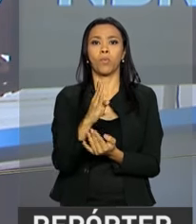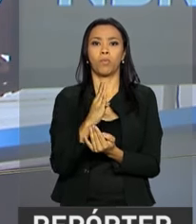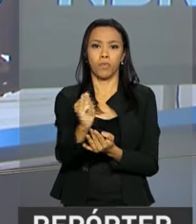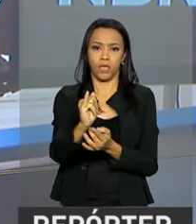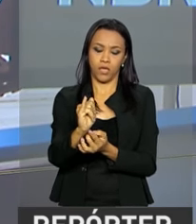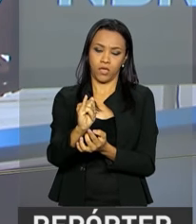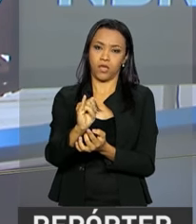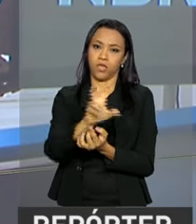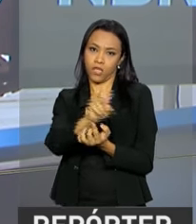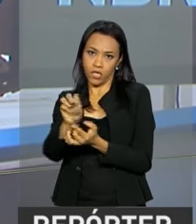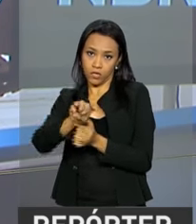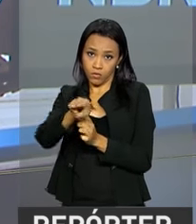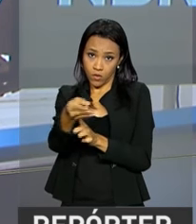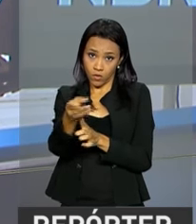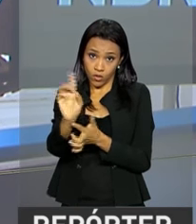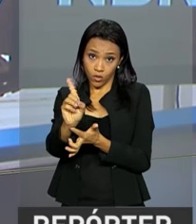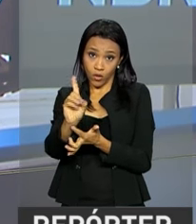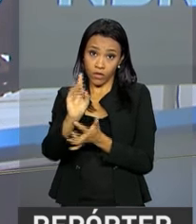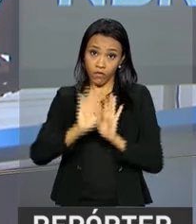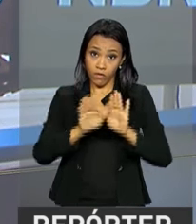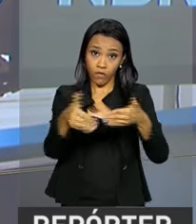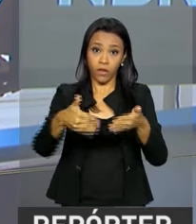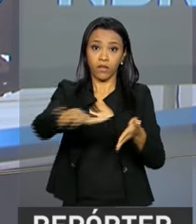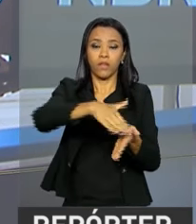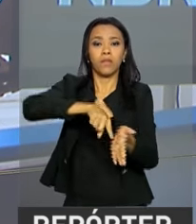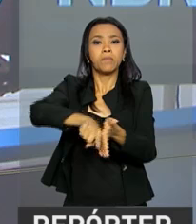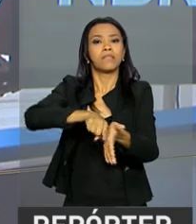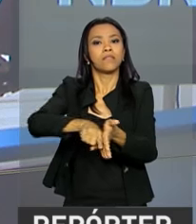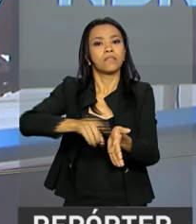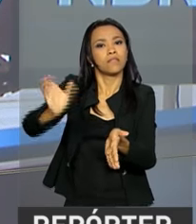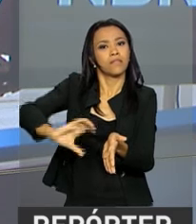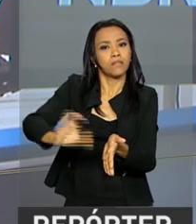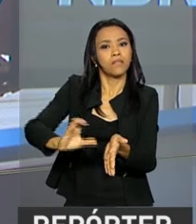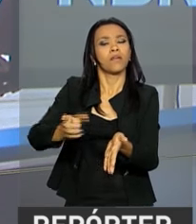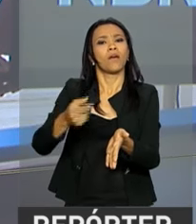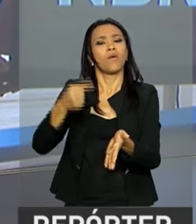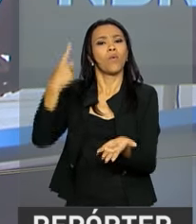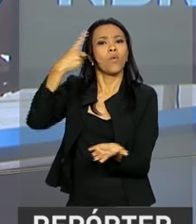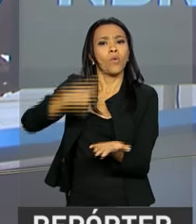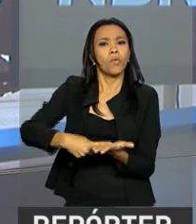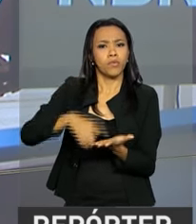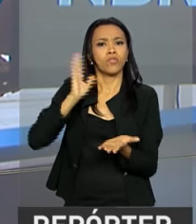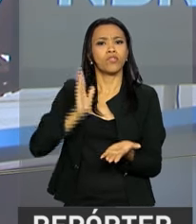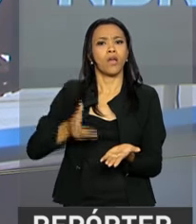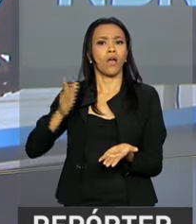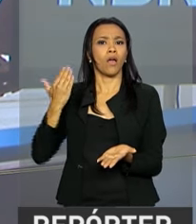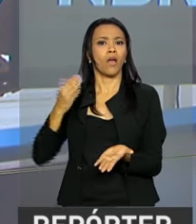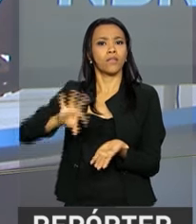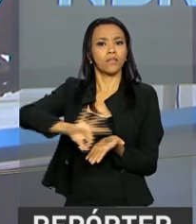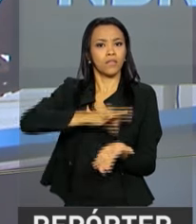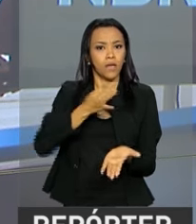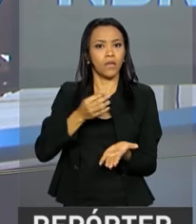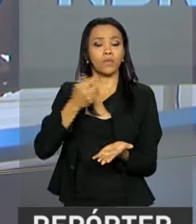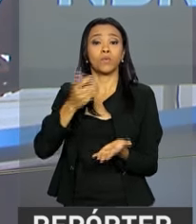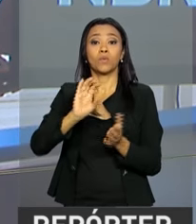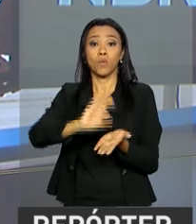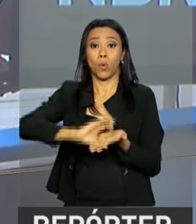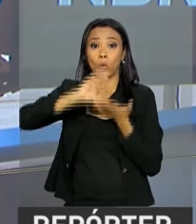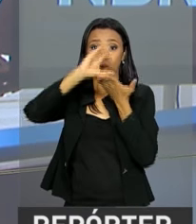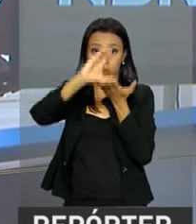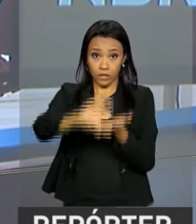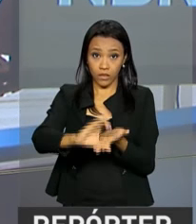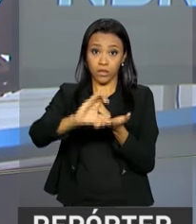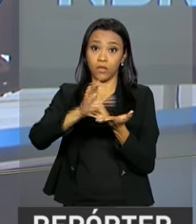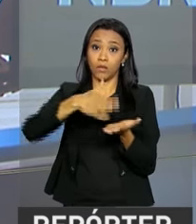US$ 1,5 bilhão para o financiamento de pesquisas científicas no país. O acordo foi assinado durante reunião do Conselho Consultivo do Ministério